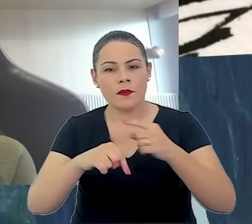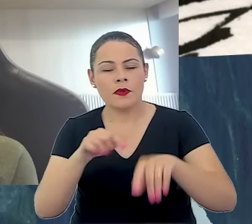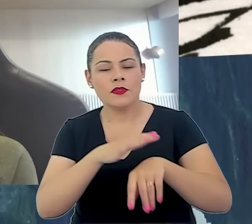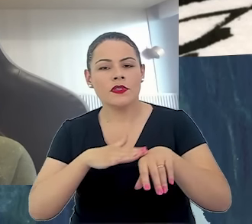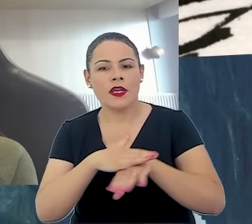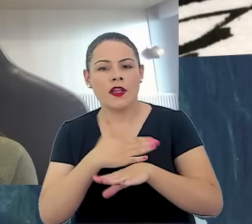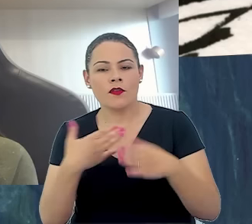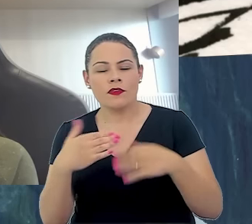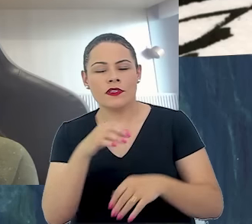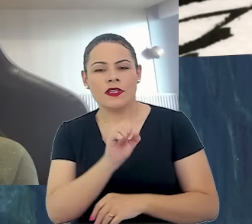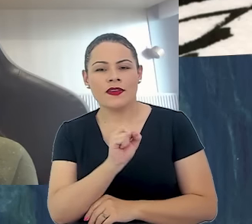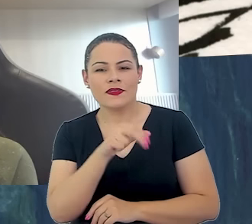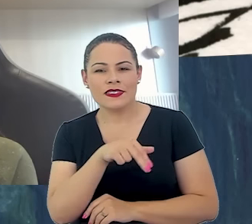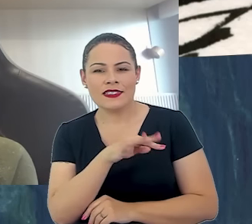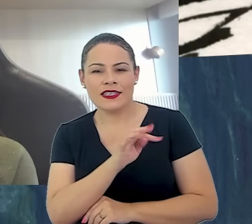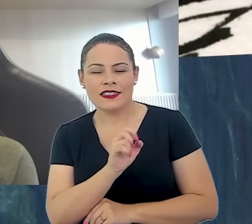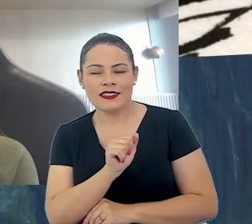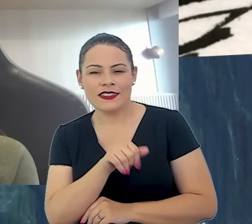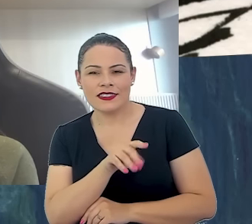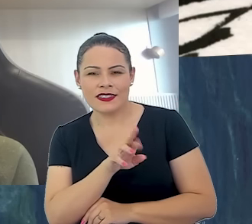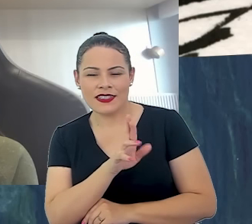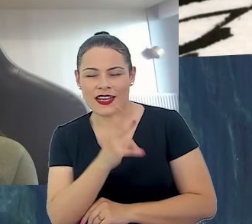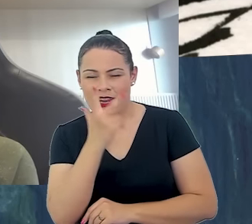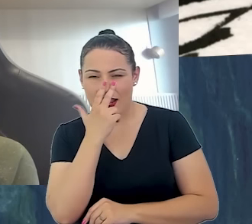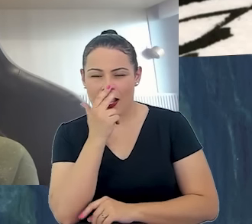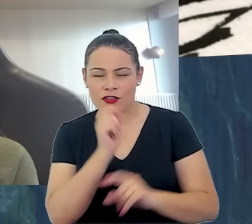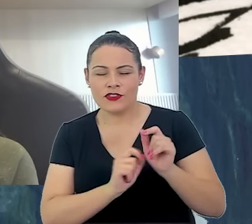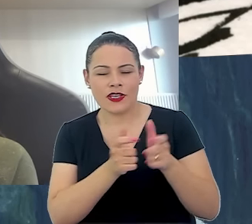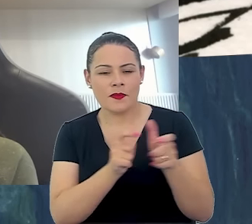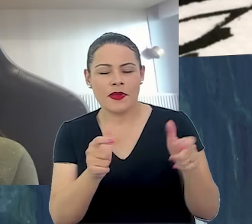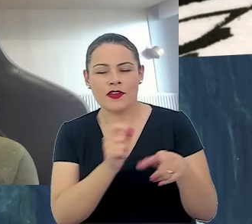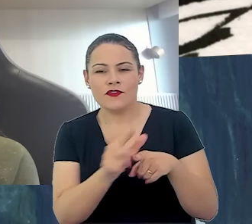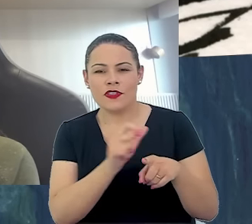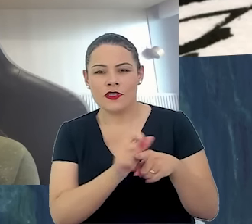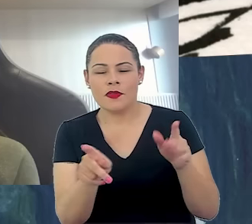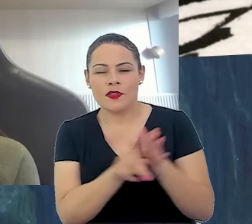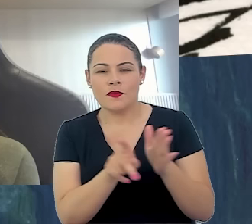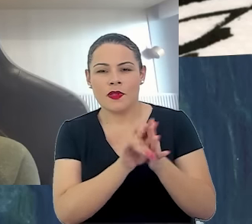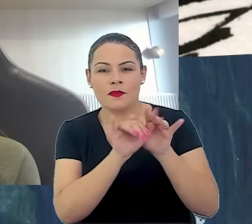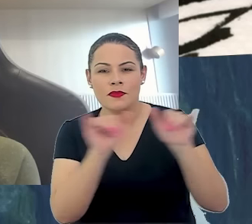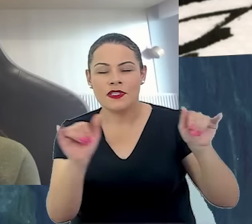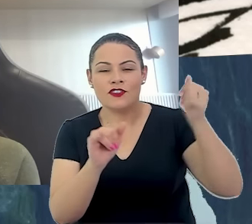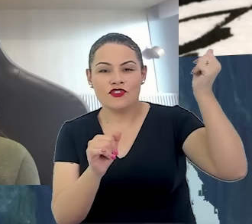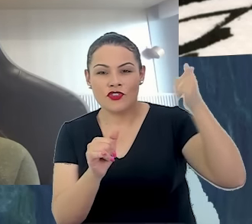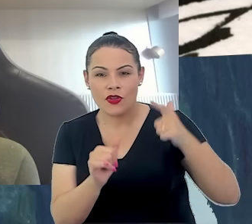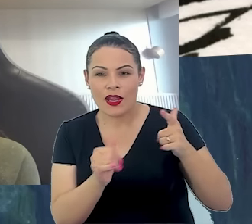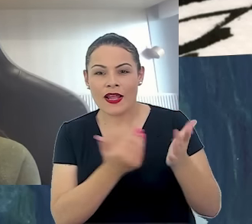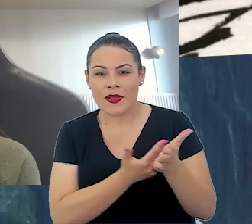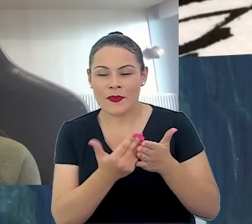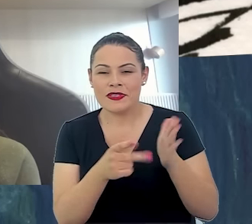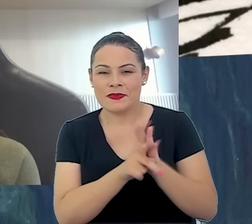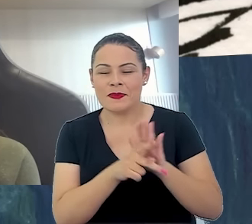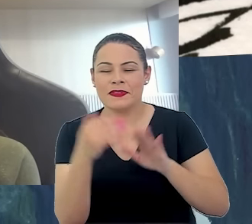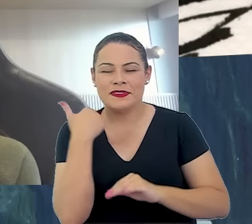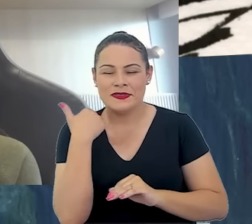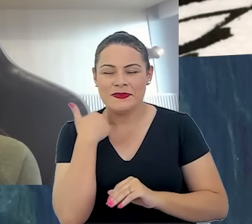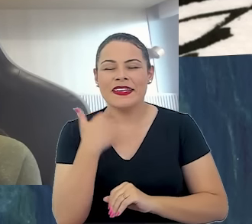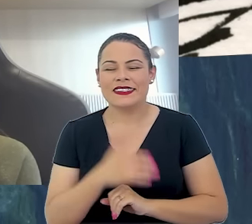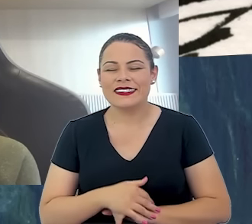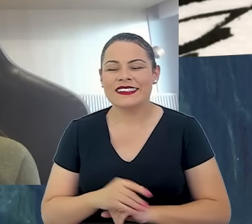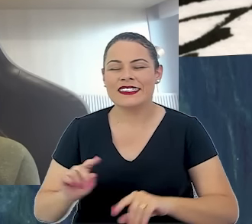eu quero falar também Santander que hoje acho que boa parte dos financiamentos de energia solar também sai de Santander mas